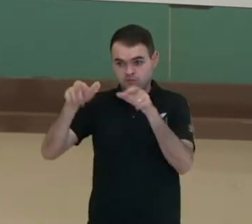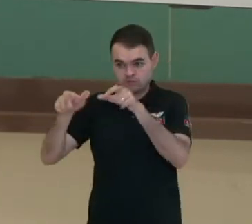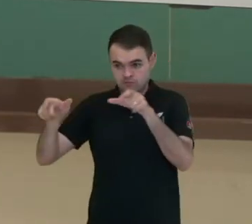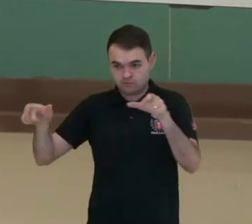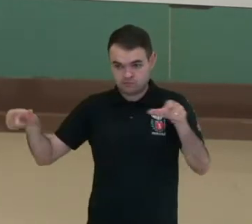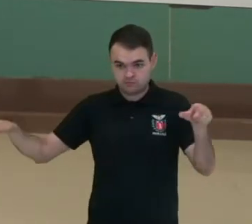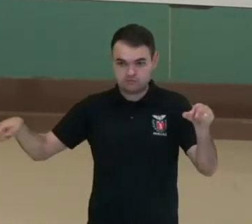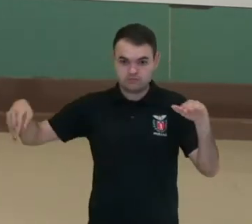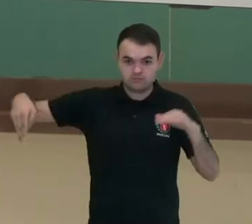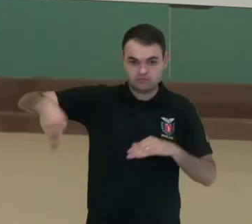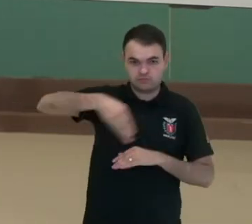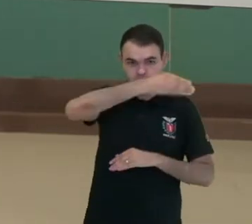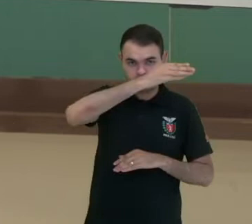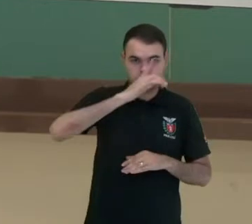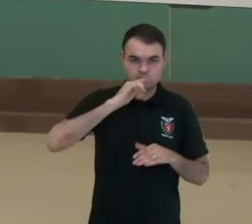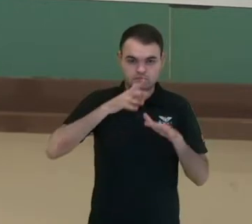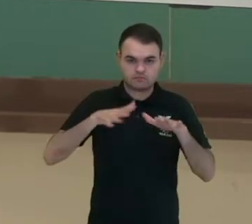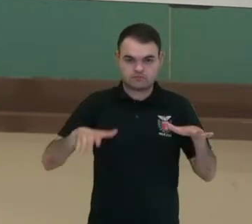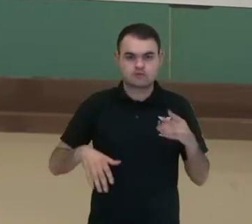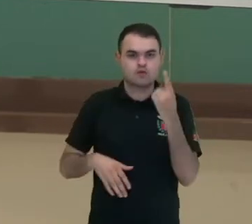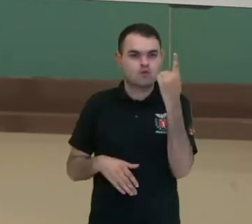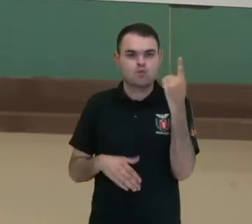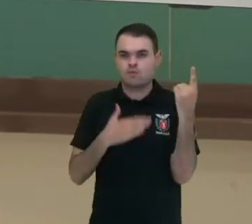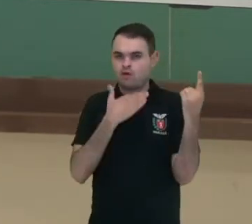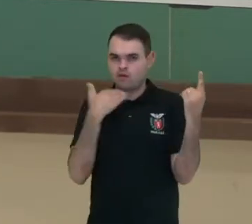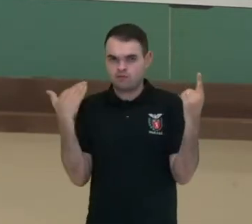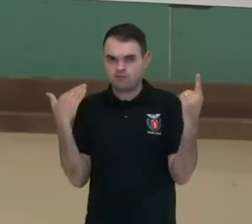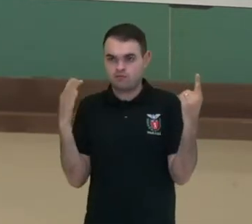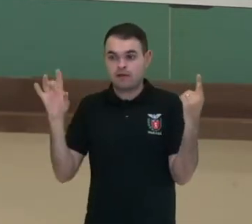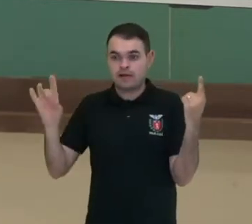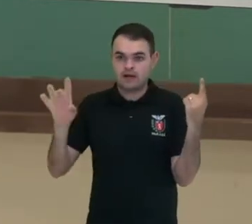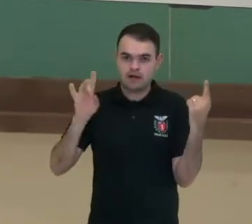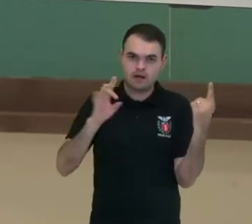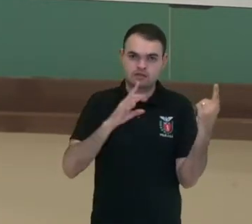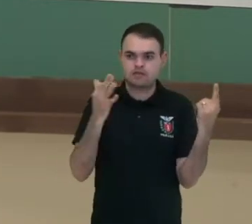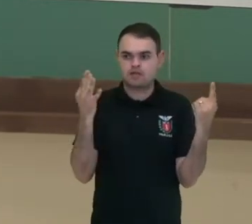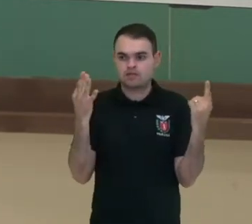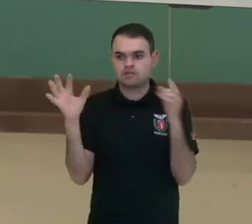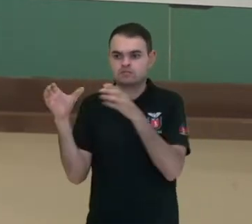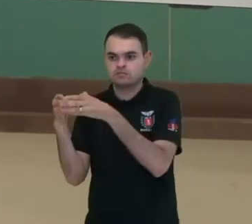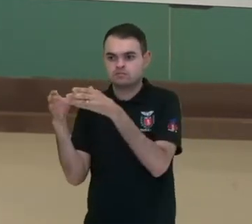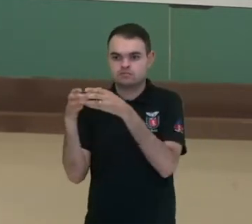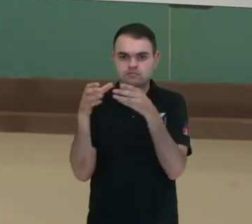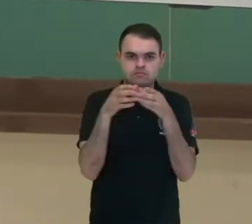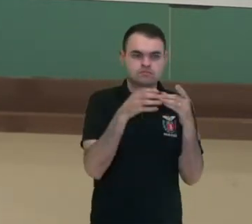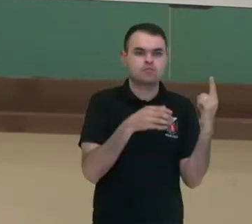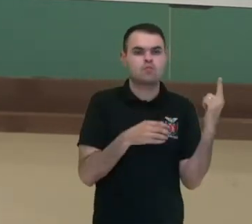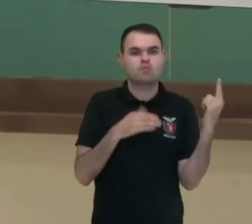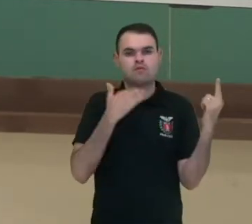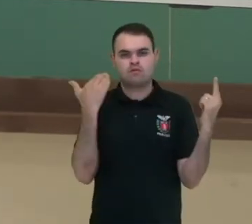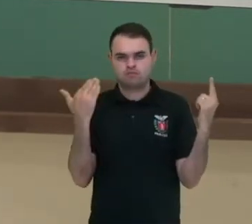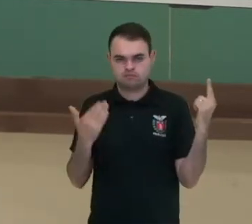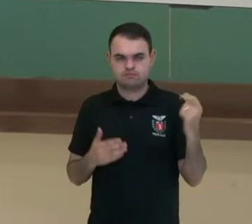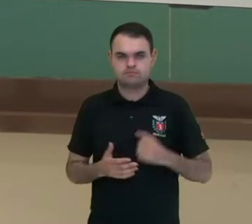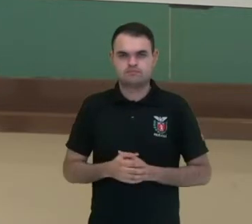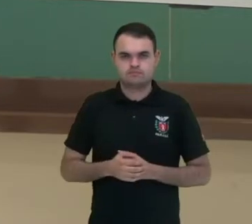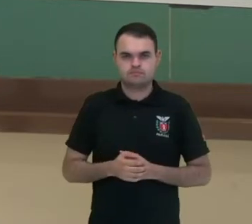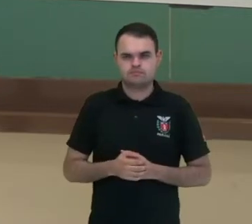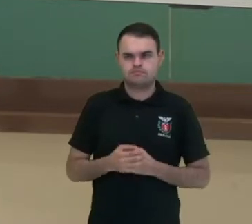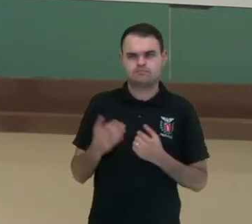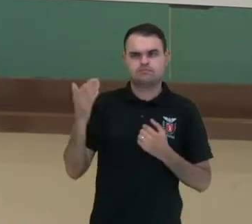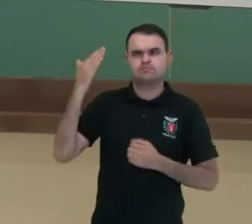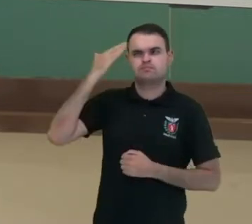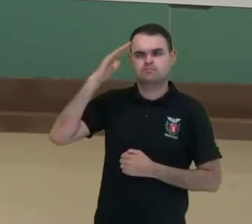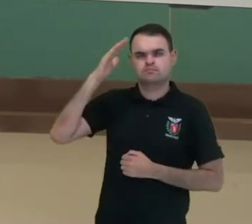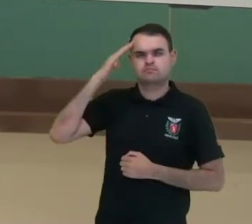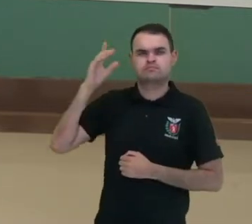o Mediterrâneo, 1 não sobreviveu, Se a gente observar bem a imagem ali, a fotografia, a gente começa a entender